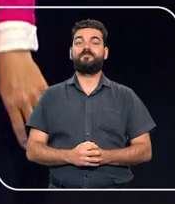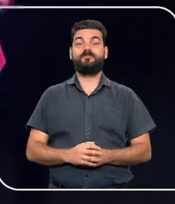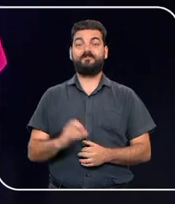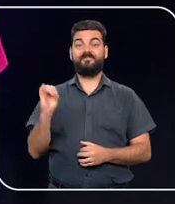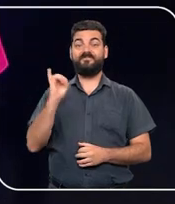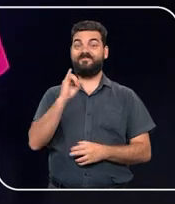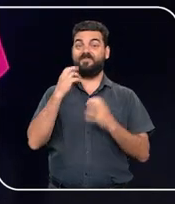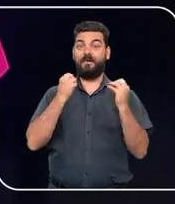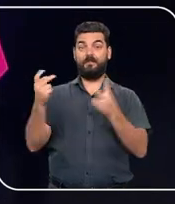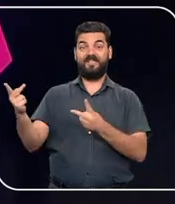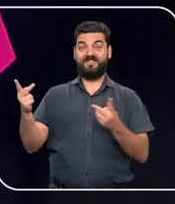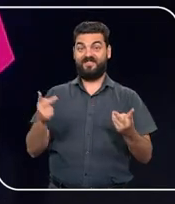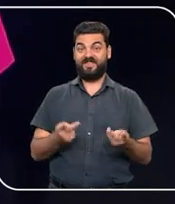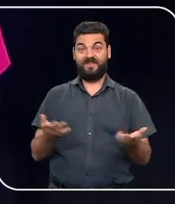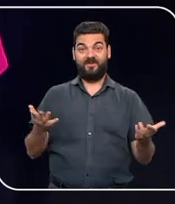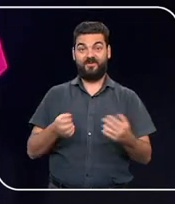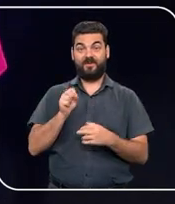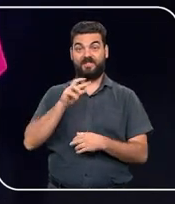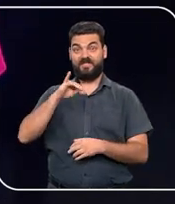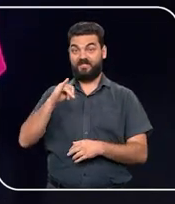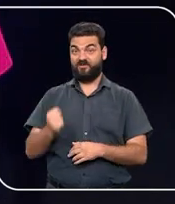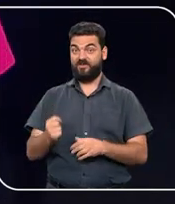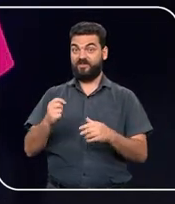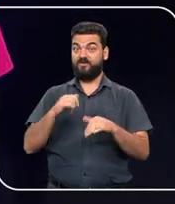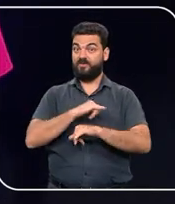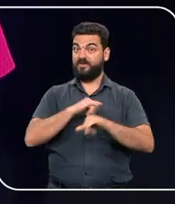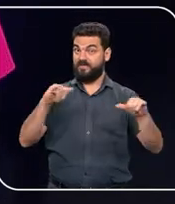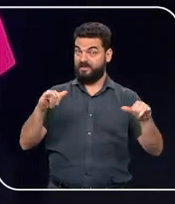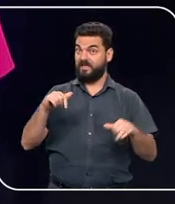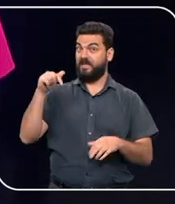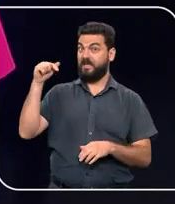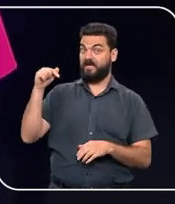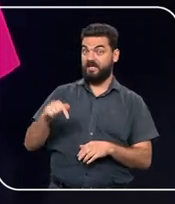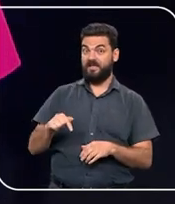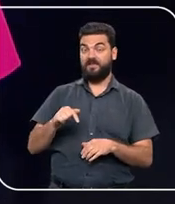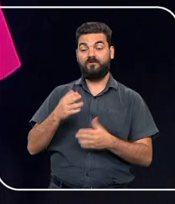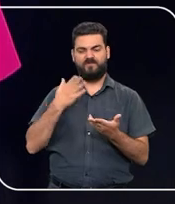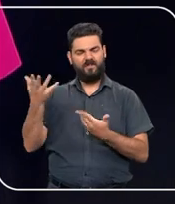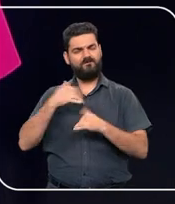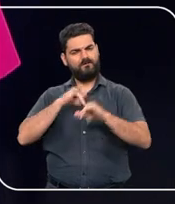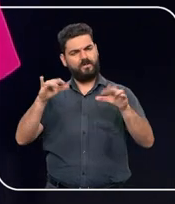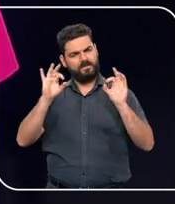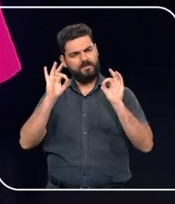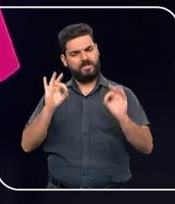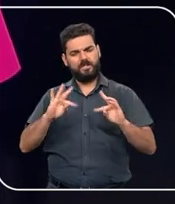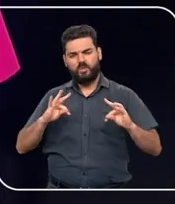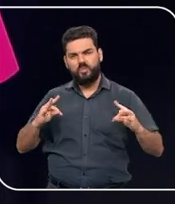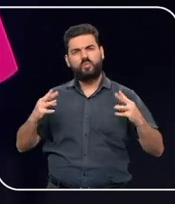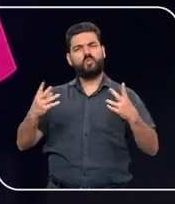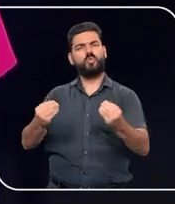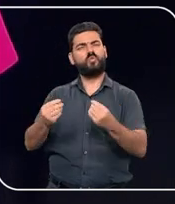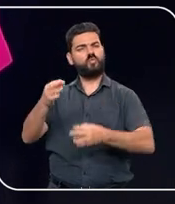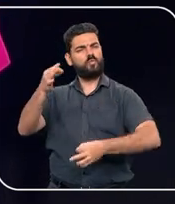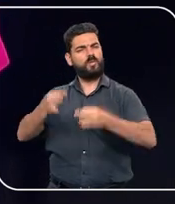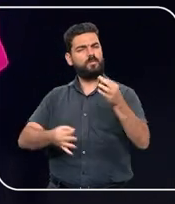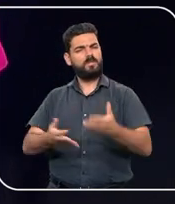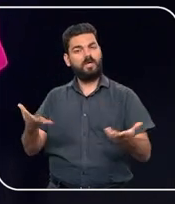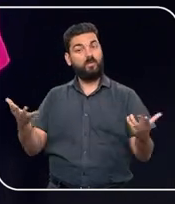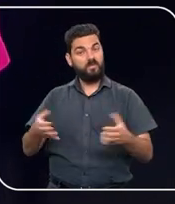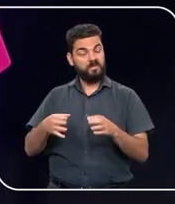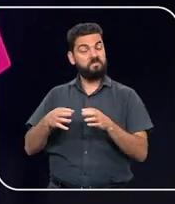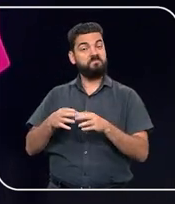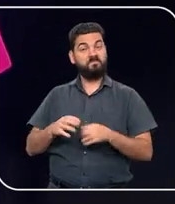Olá seja muito bem-vindo ao STJ notícias aqui você fica bem informado sobre os principais julgamentos da